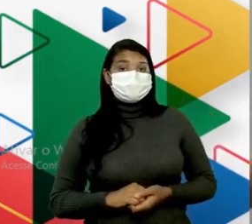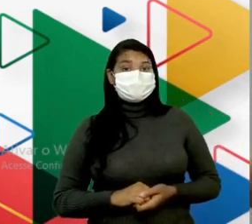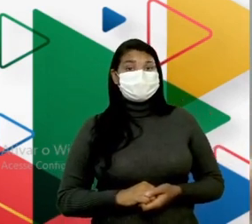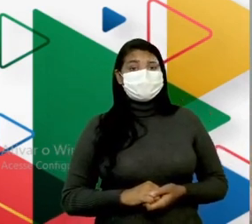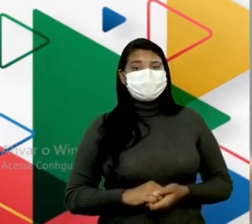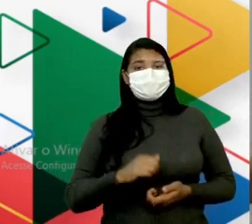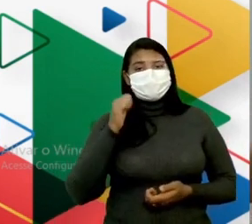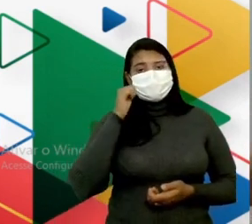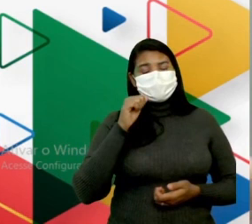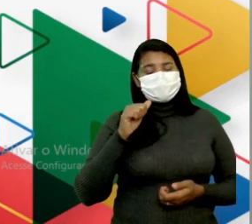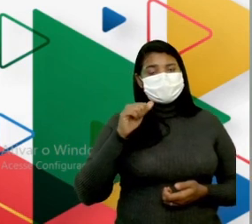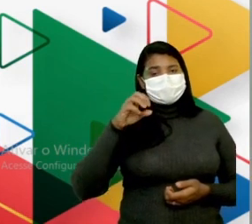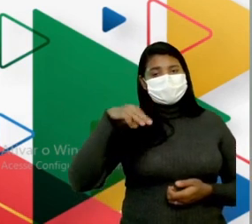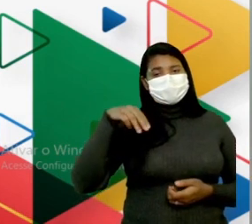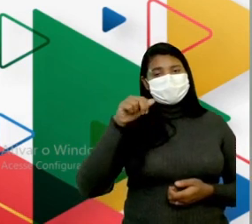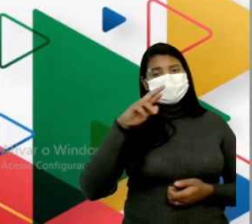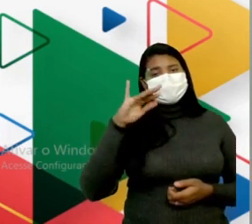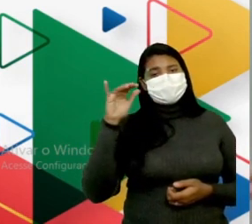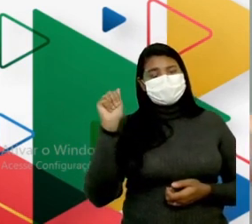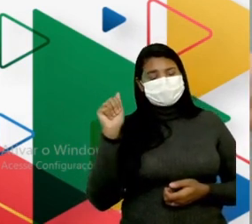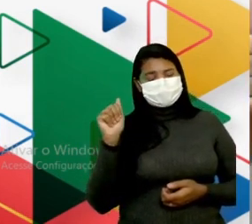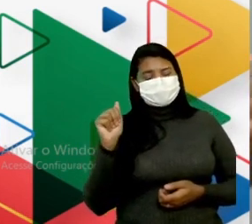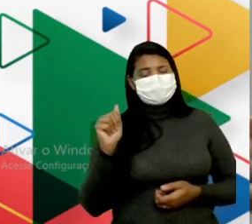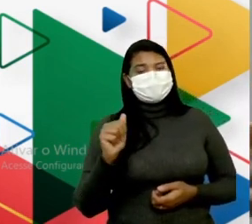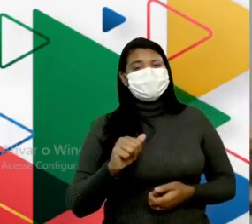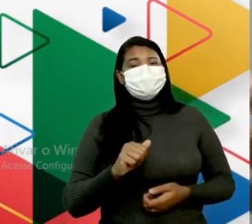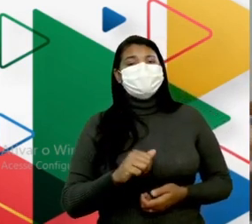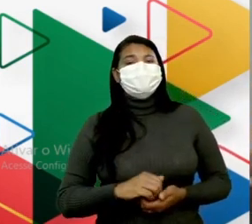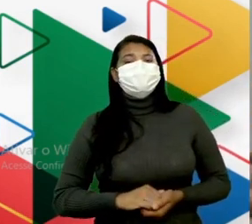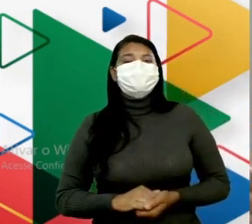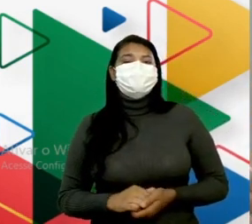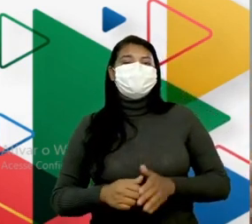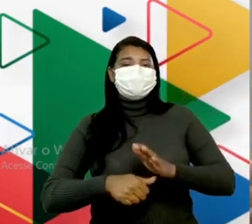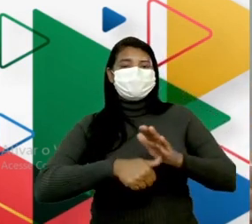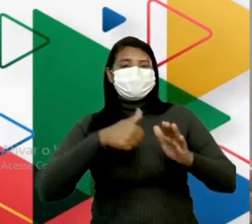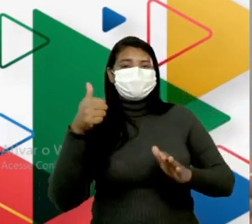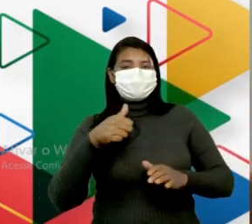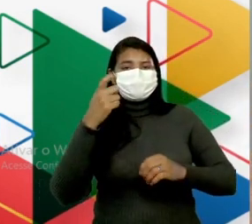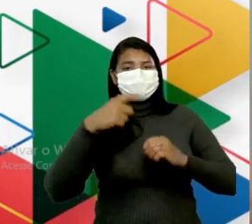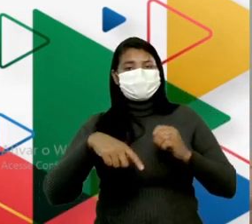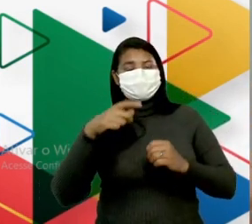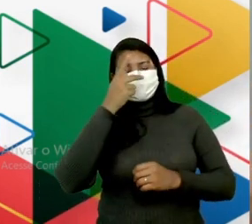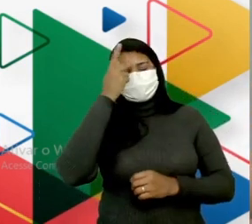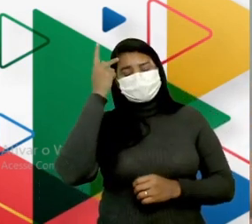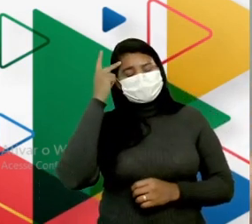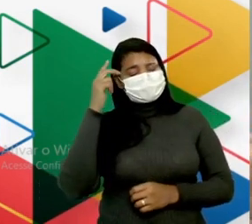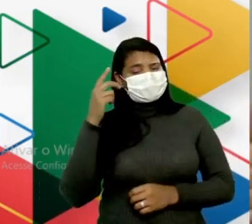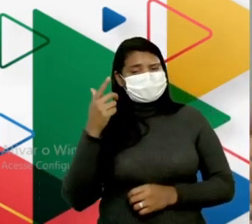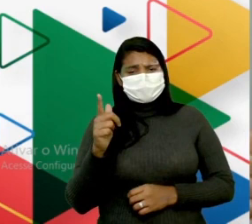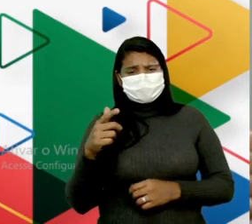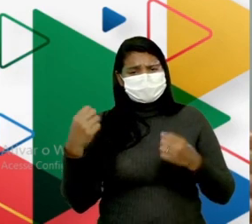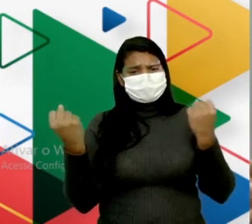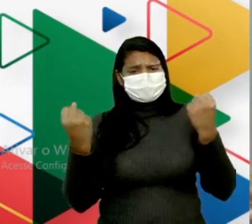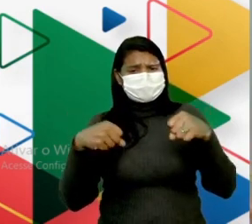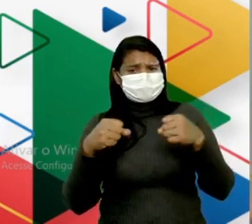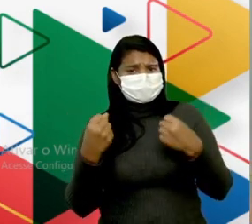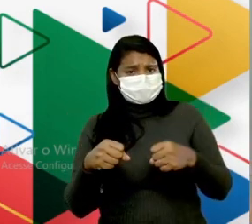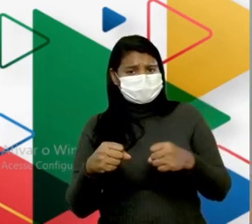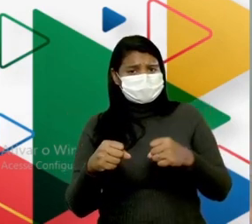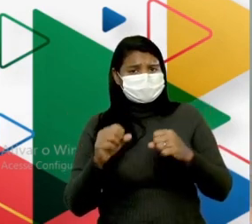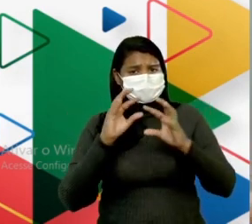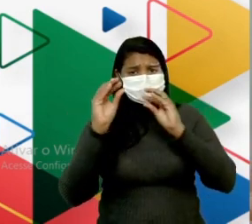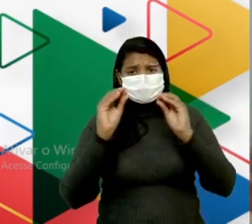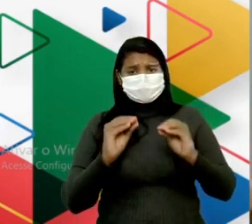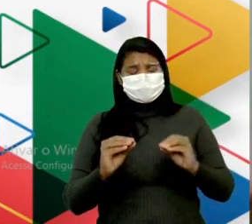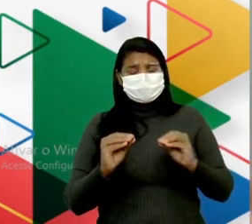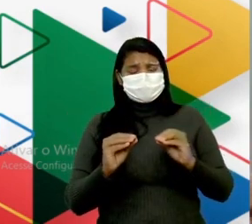Mary lives in Paris. I, primeira pessoa do singular. Não vou precisar aplicar a